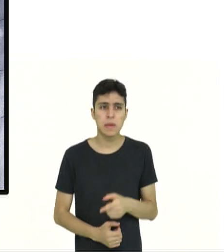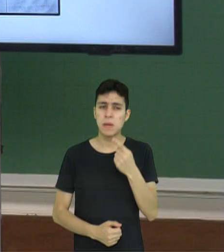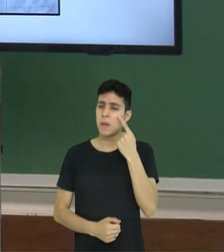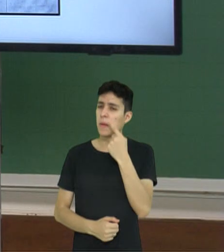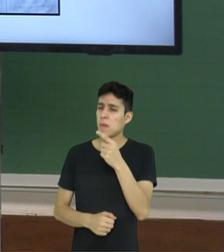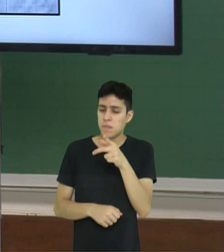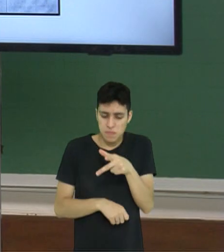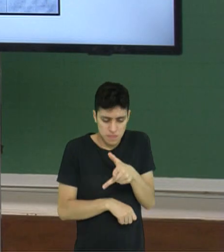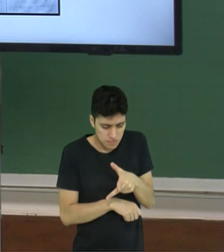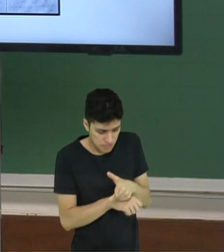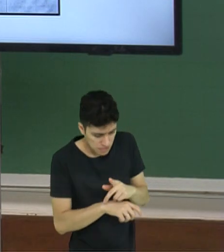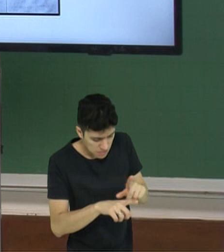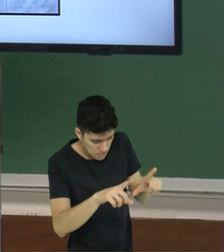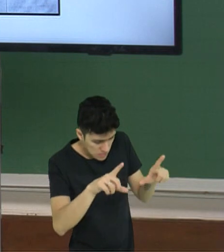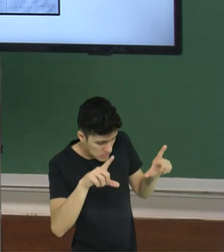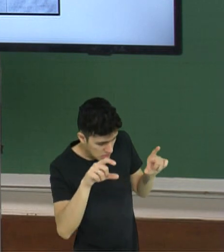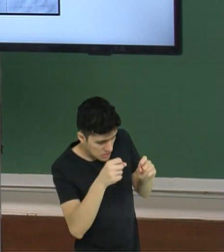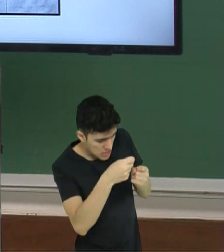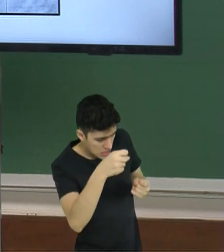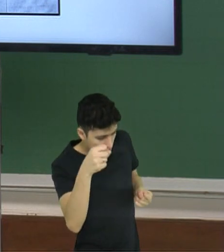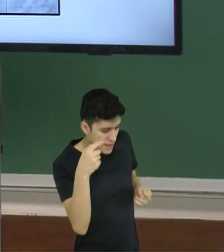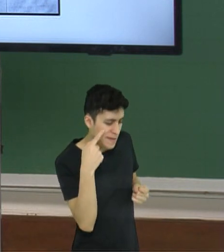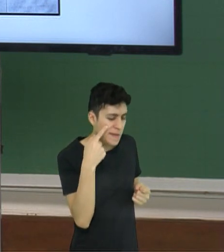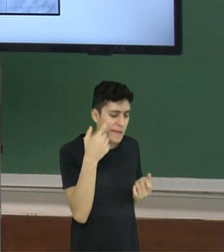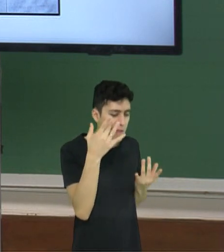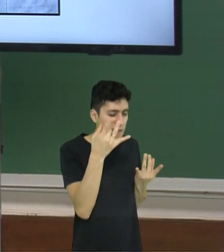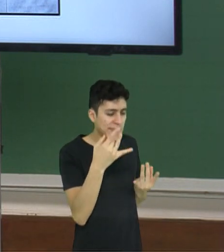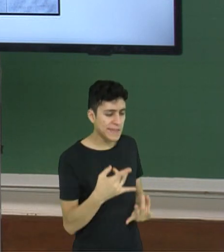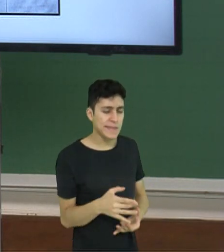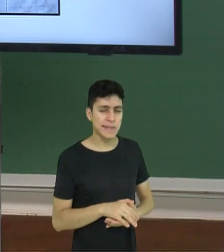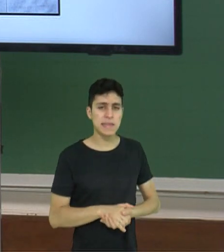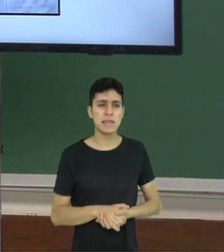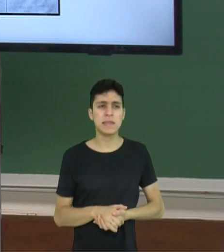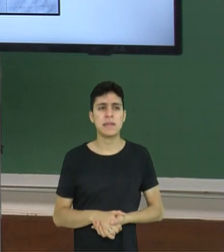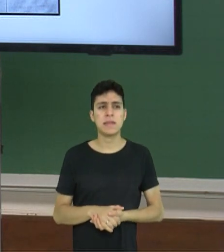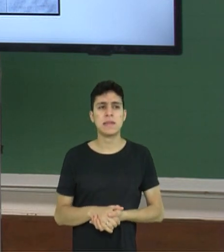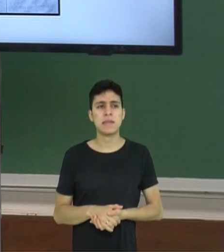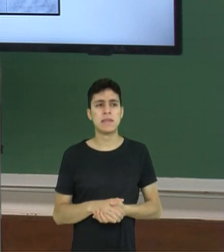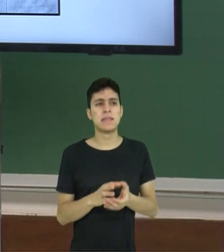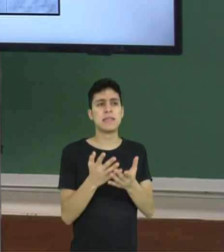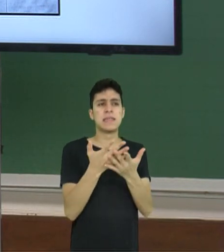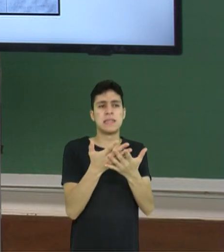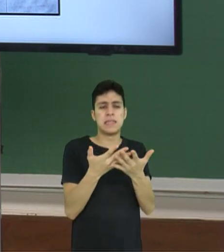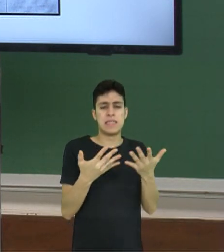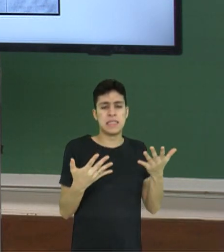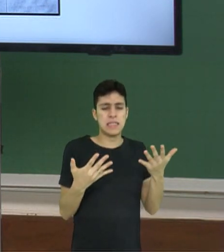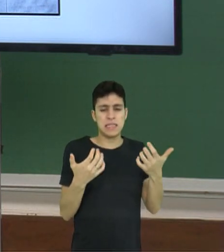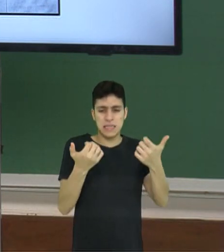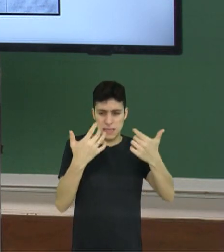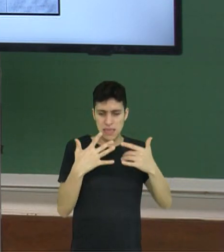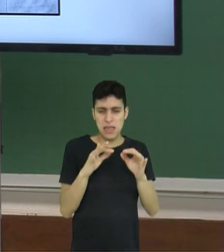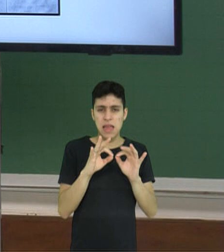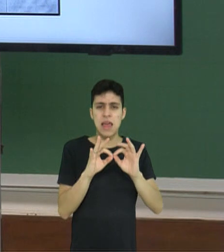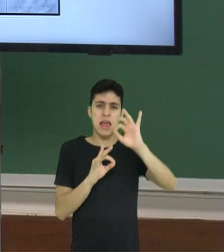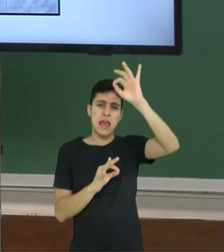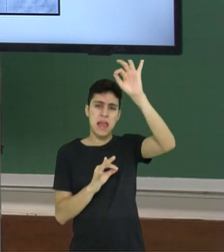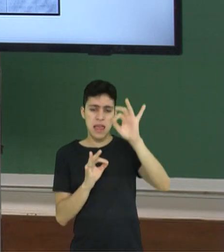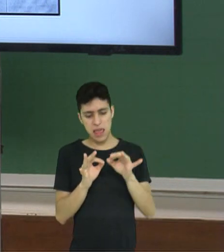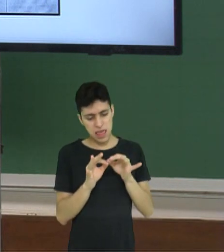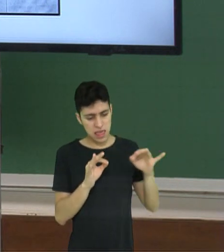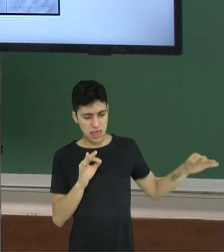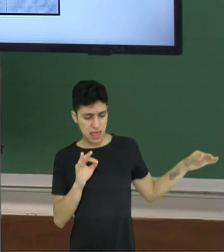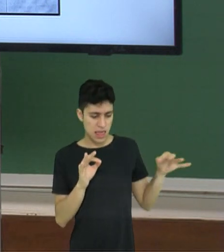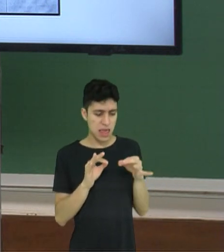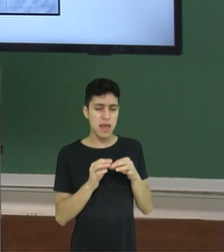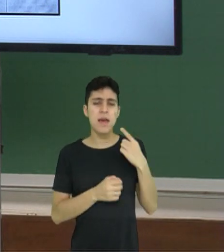isométrico aqui também para a gente dar uma olhadinha, mas ele tem as linhas, as cotas de altitude aqui, né? Ele está em 3D, para a gente ter